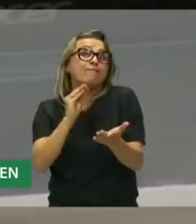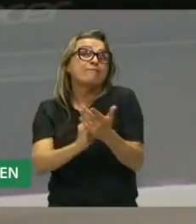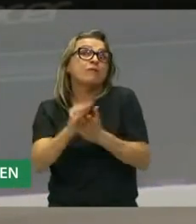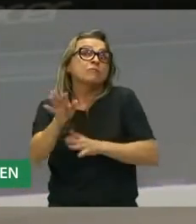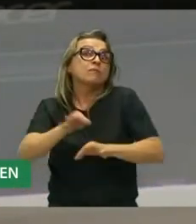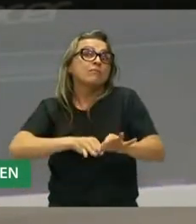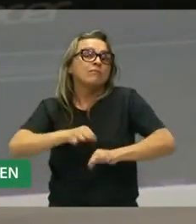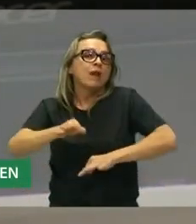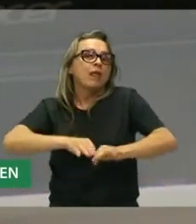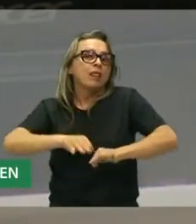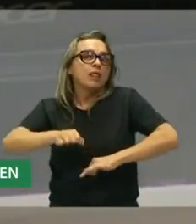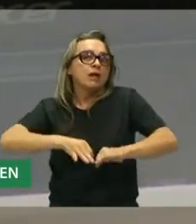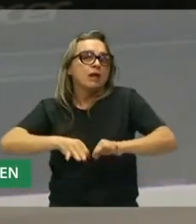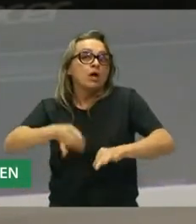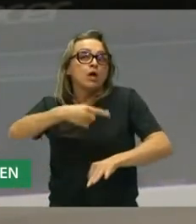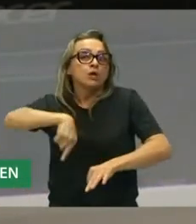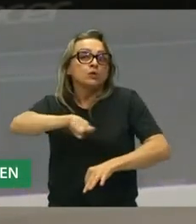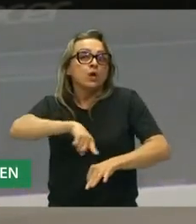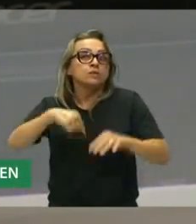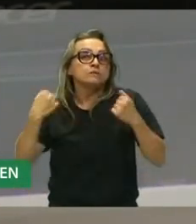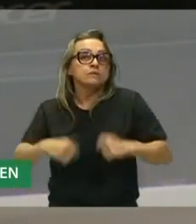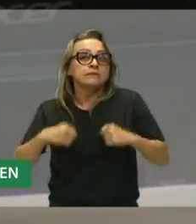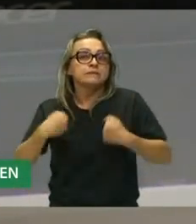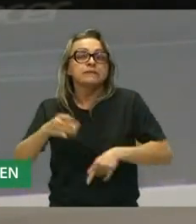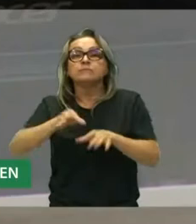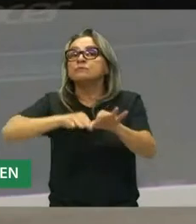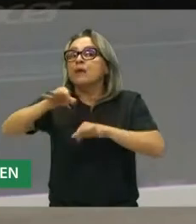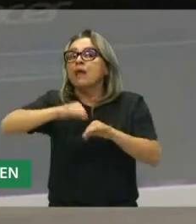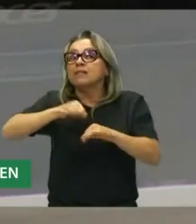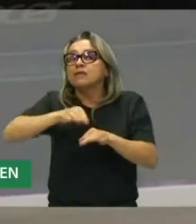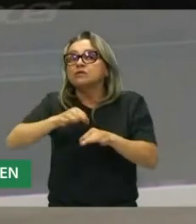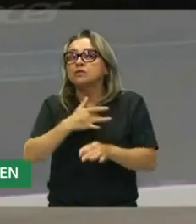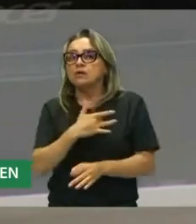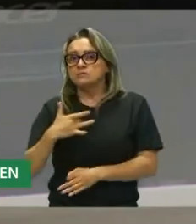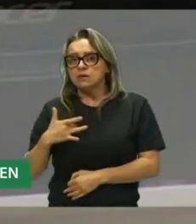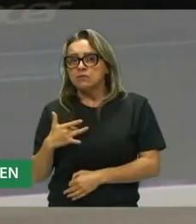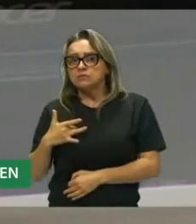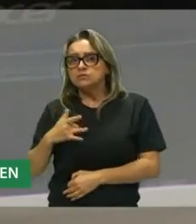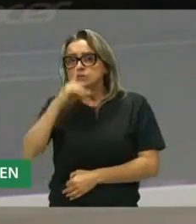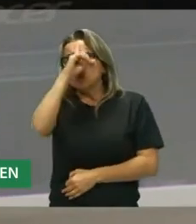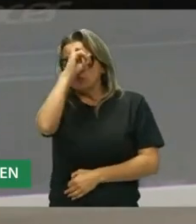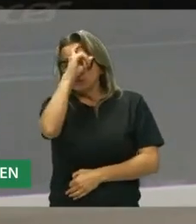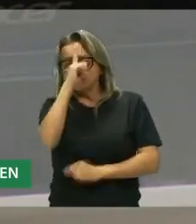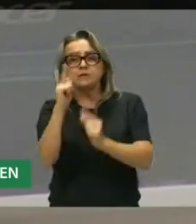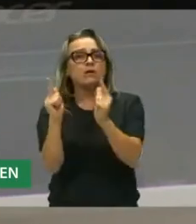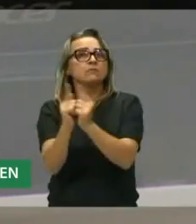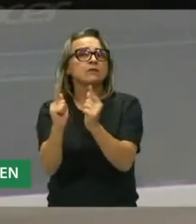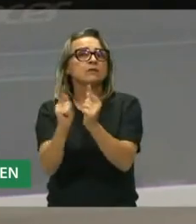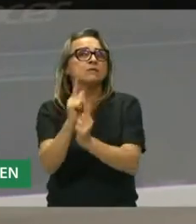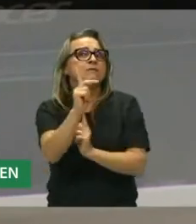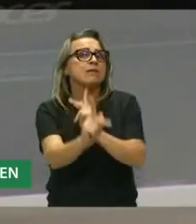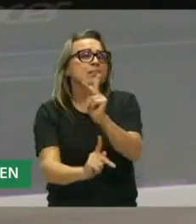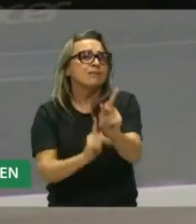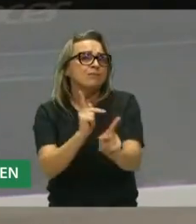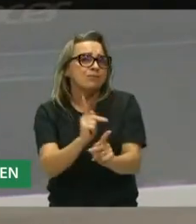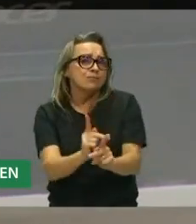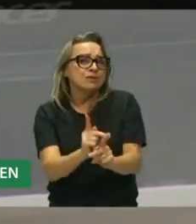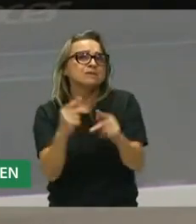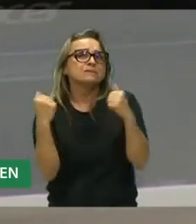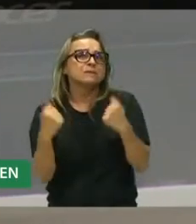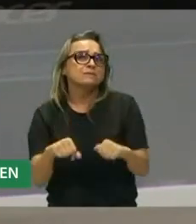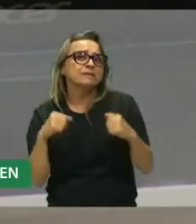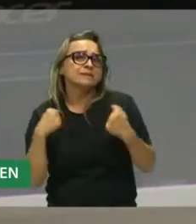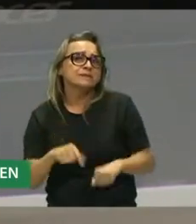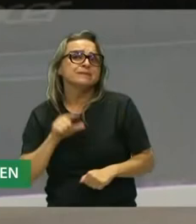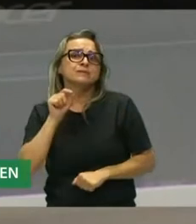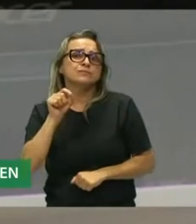planejamento. Nós precisamos planejar a saúde. O hospital está atendendo essa população que necessita